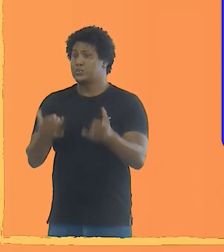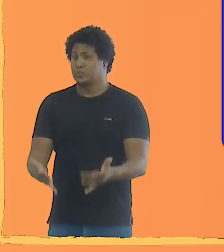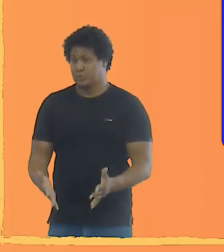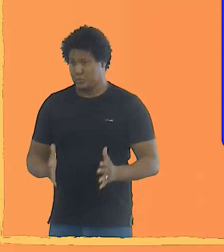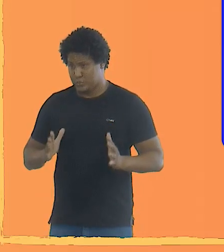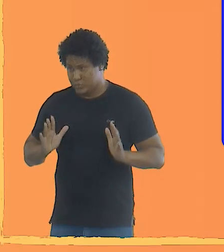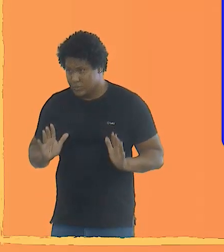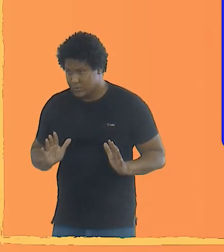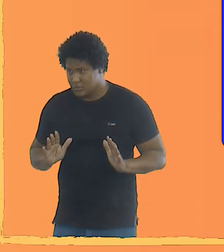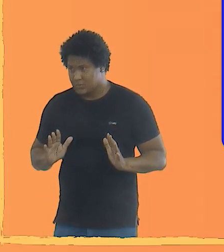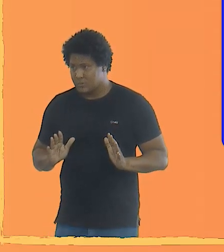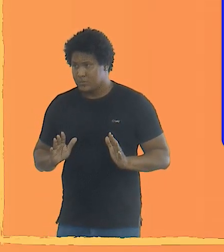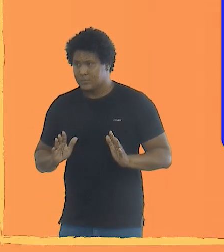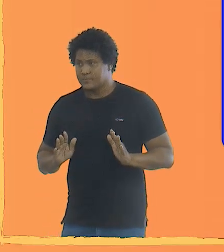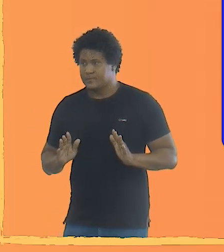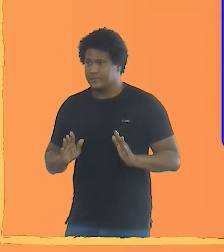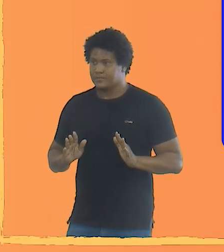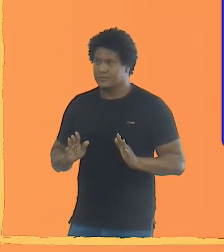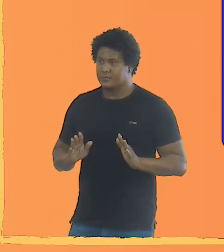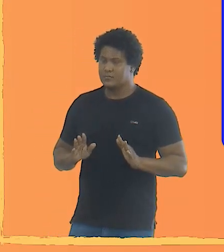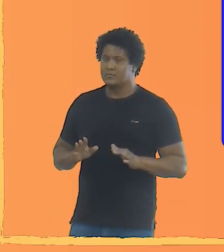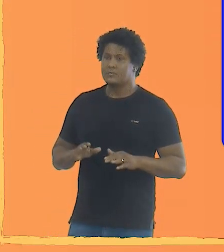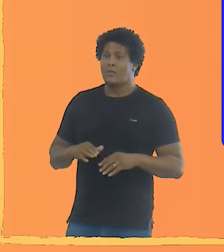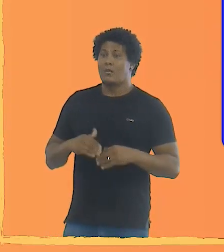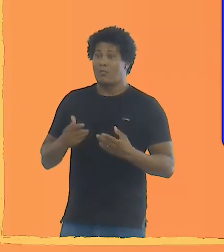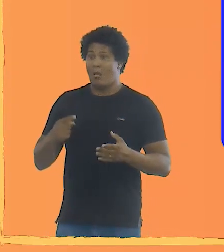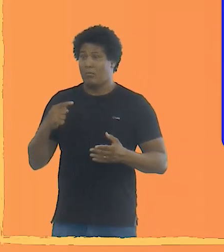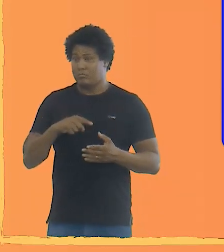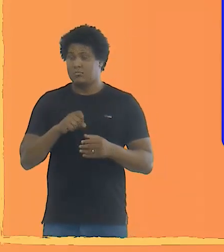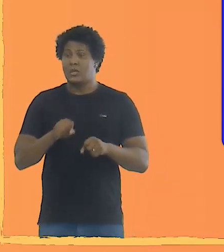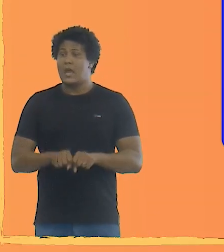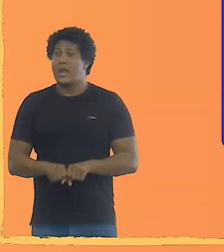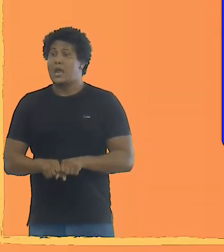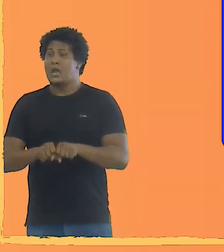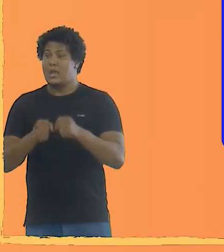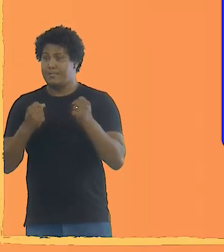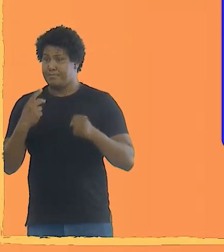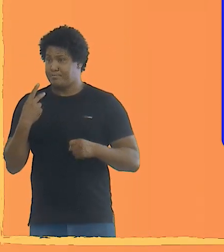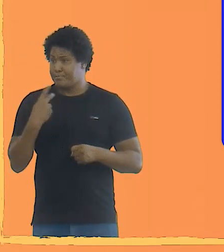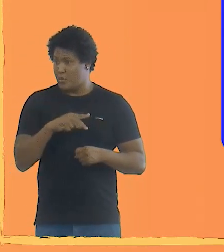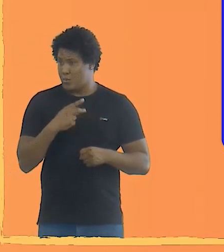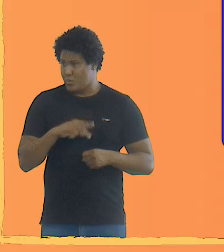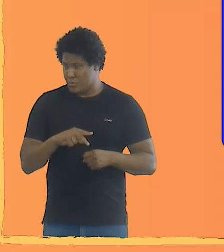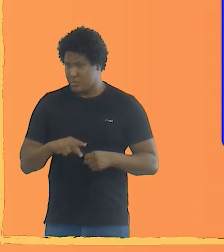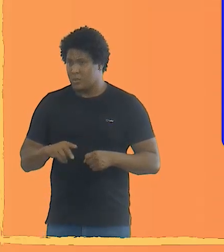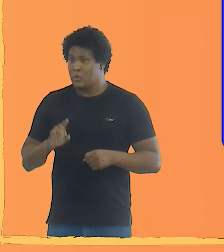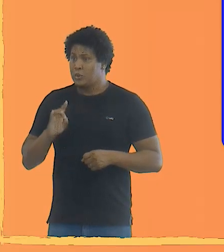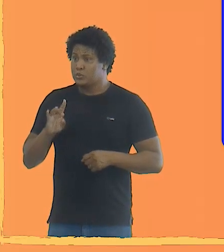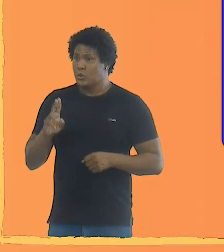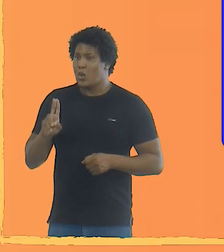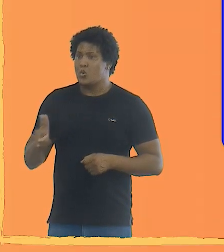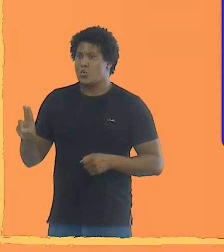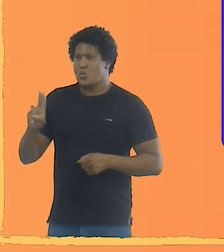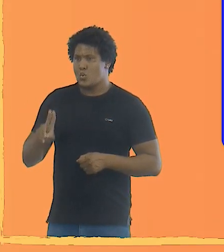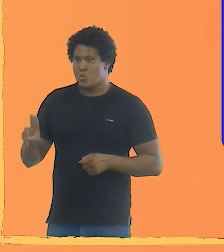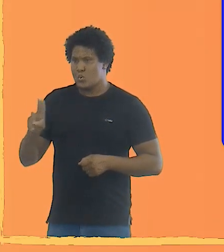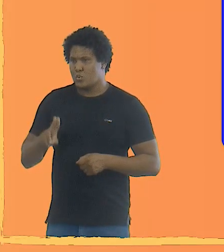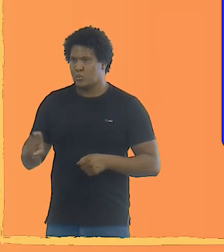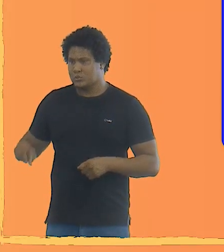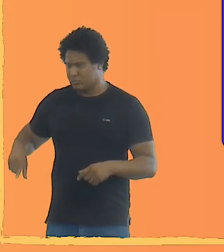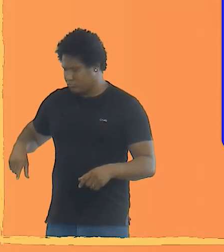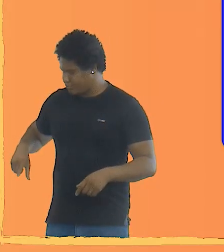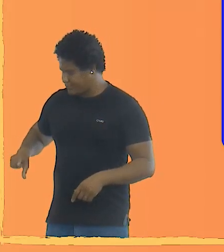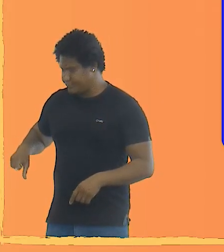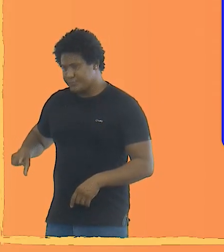achando. Isso é informação do texto. Então ela quebrada, ela só pode ser ligada à primeira ou segunda engrenagem do